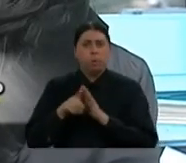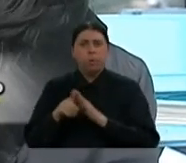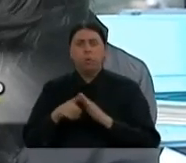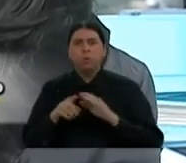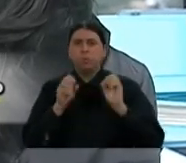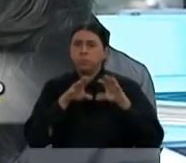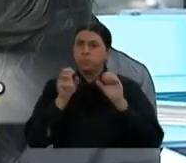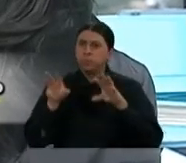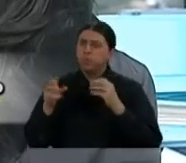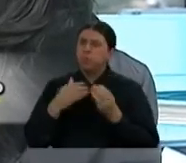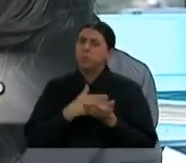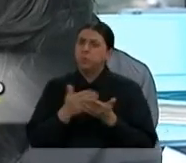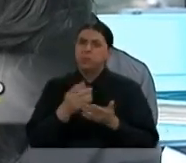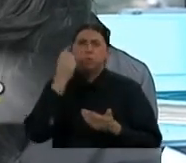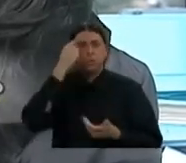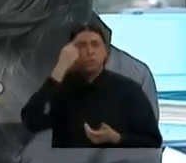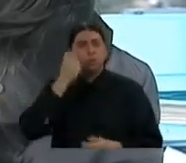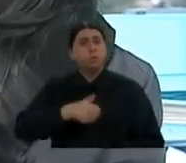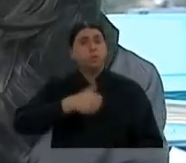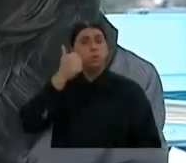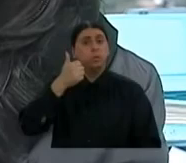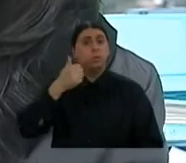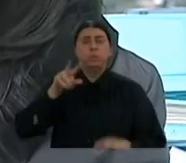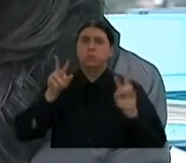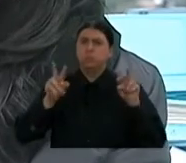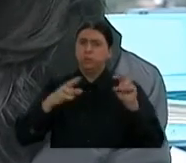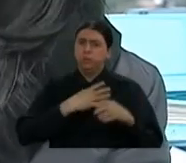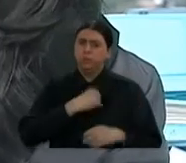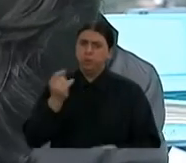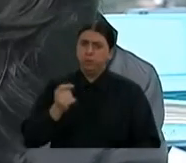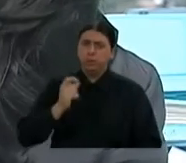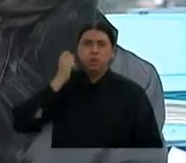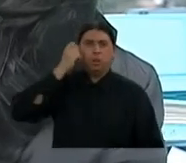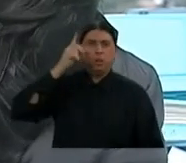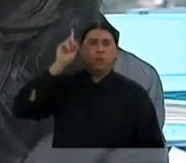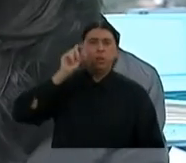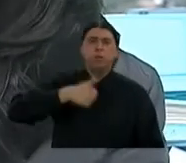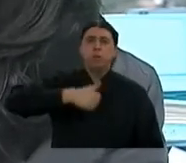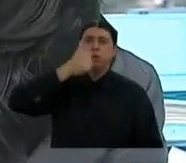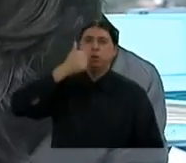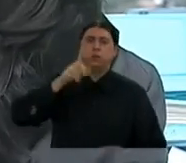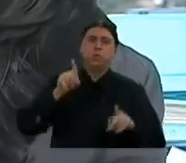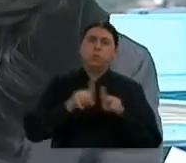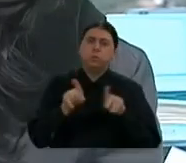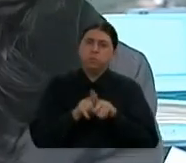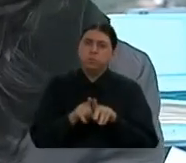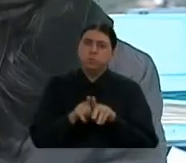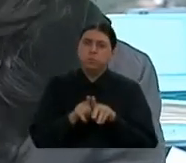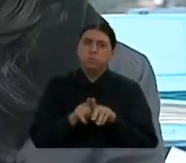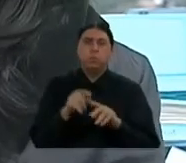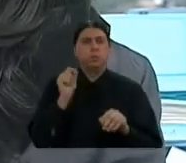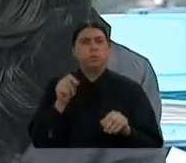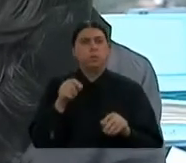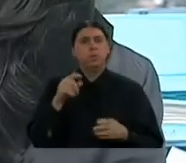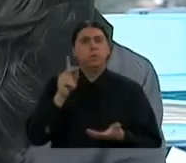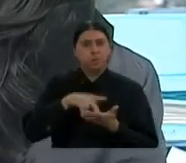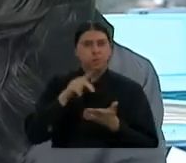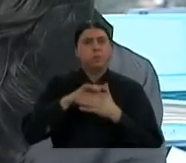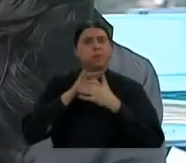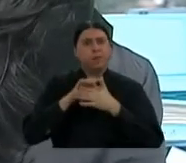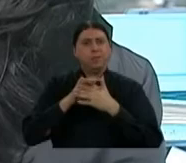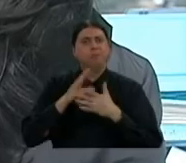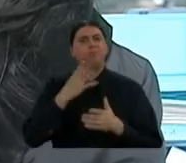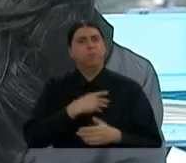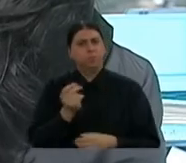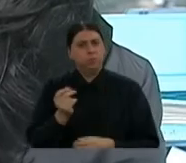na questão do filho ideal o filho idealizadas para um filho real então